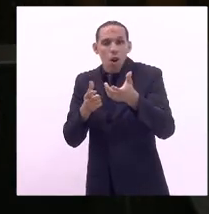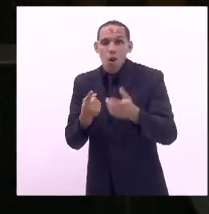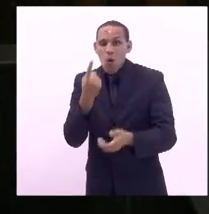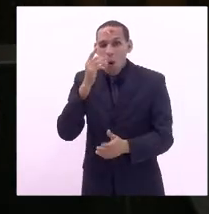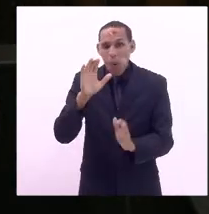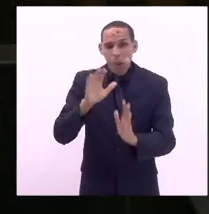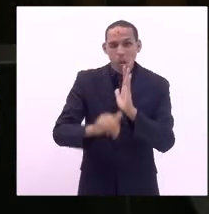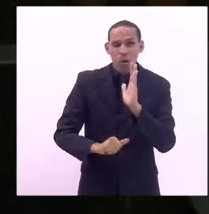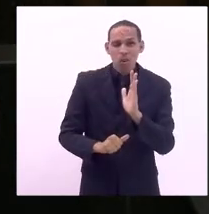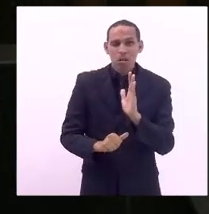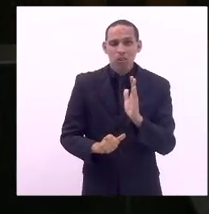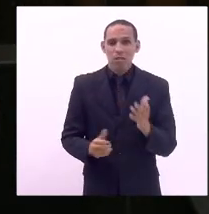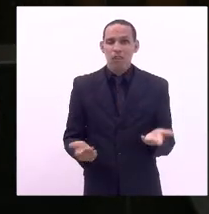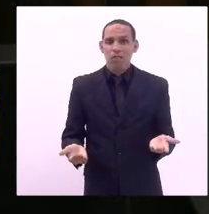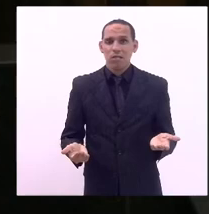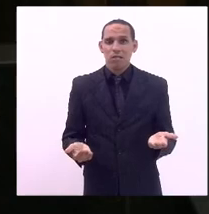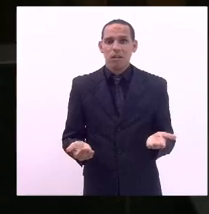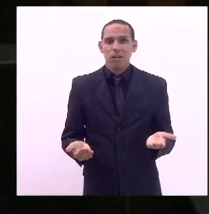fuzis roubados,